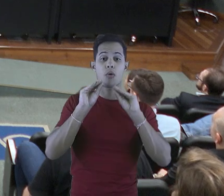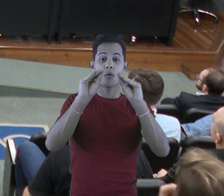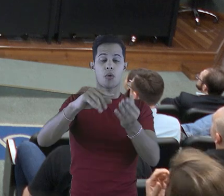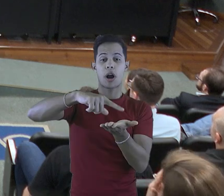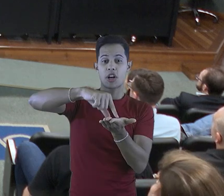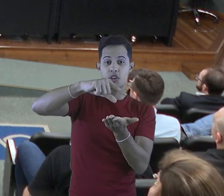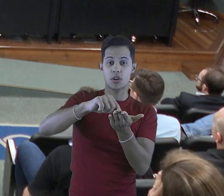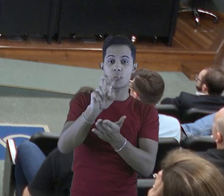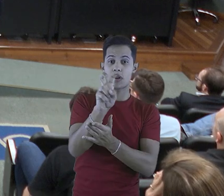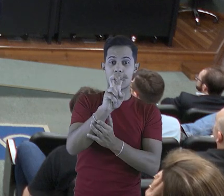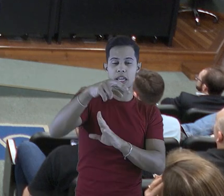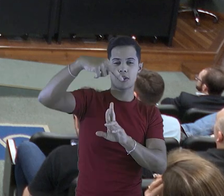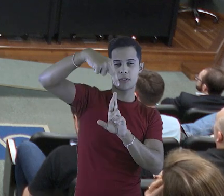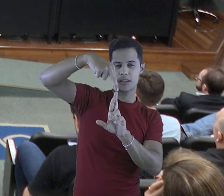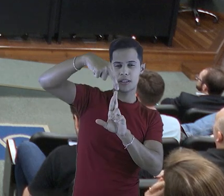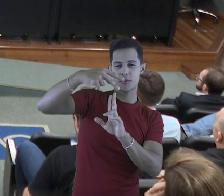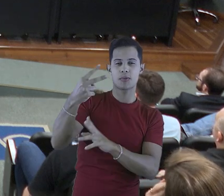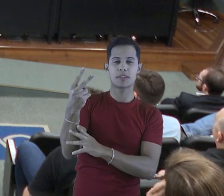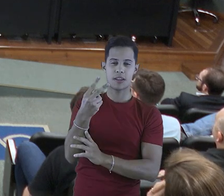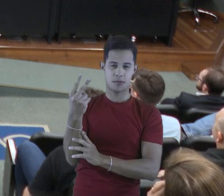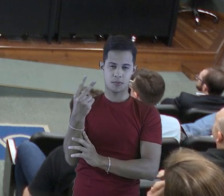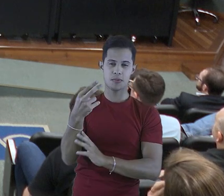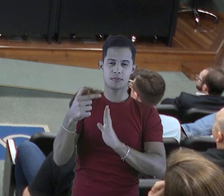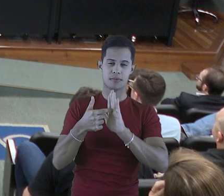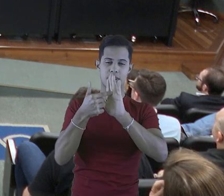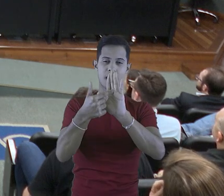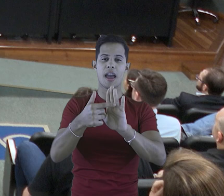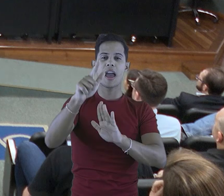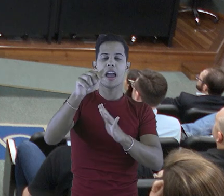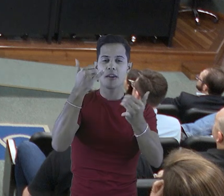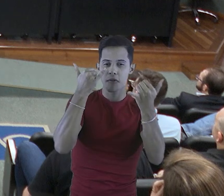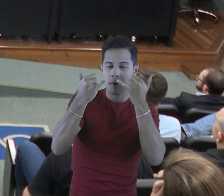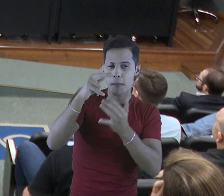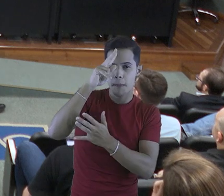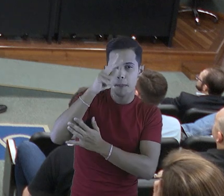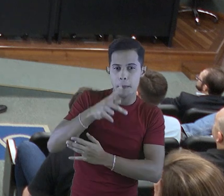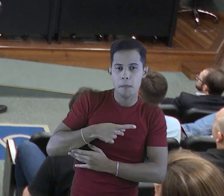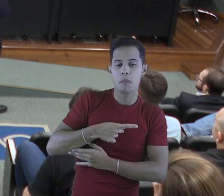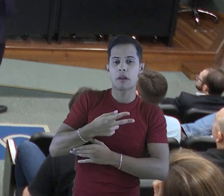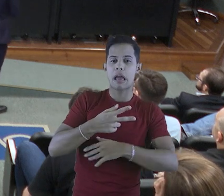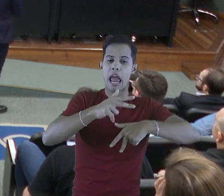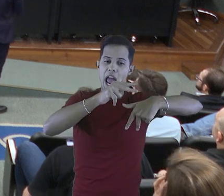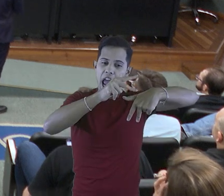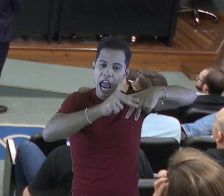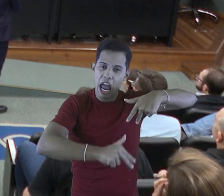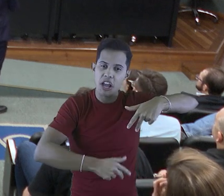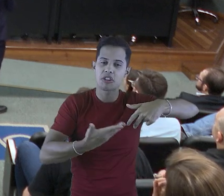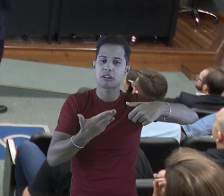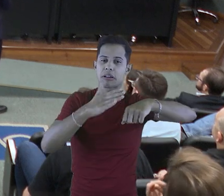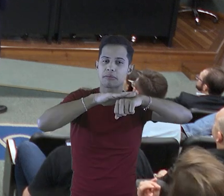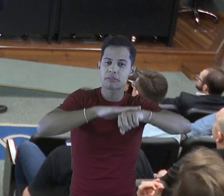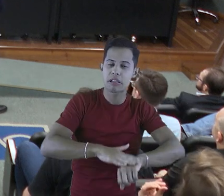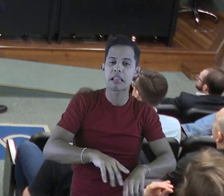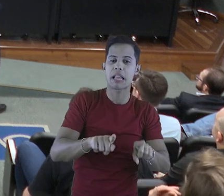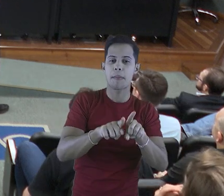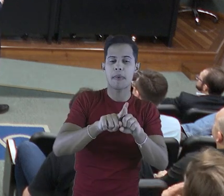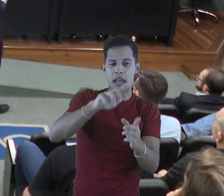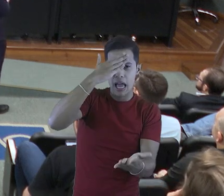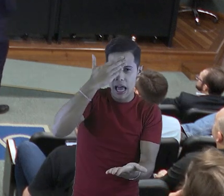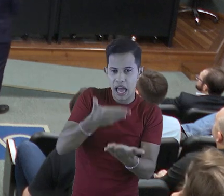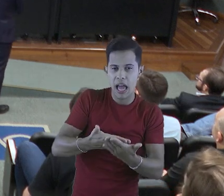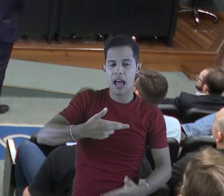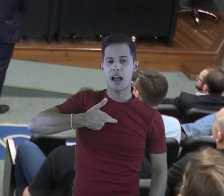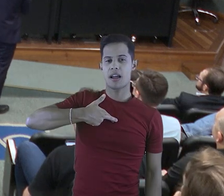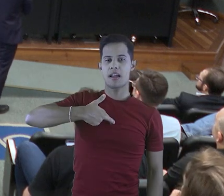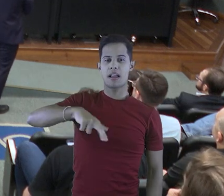5º, inciso 2º. Dado pessoal sensível. É o dado pessoal sobre origem racial ou étnica, convicção religiosa,